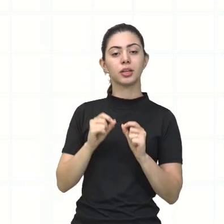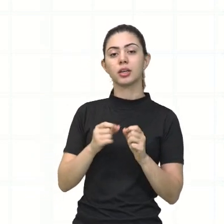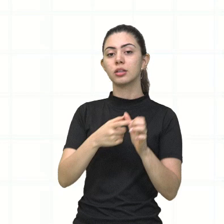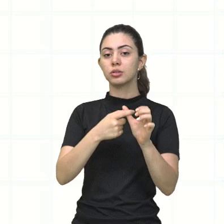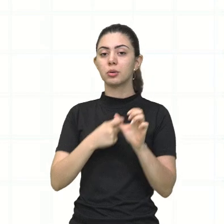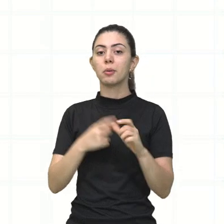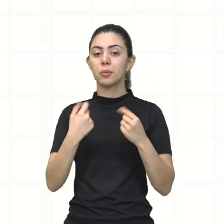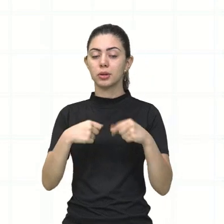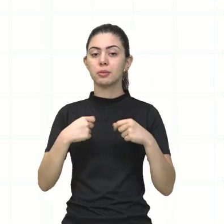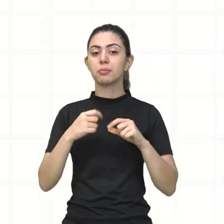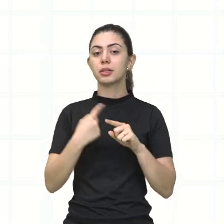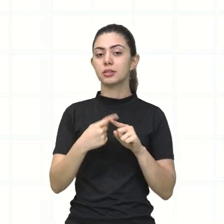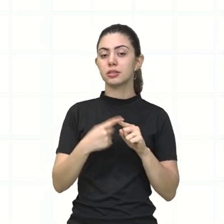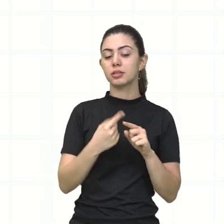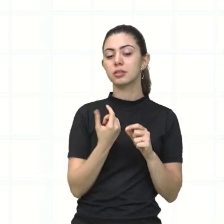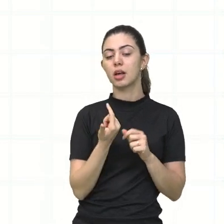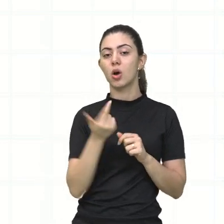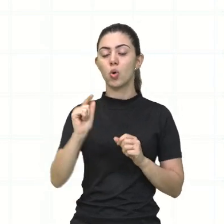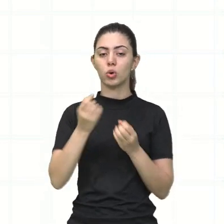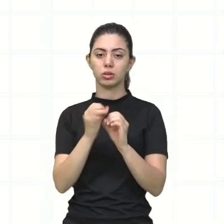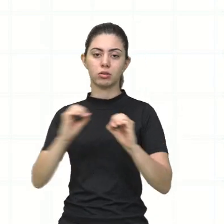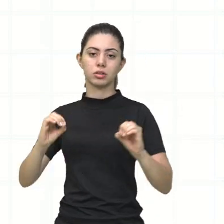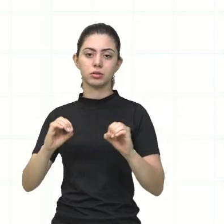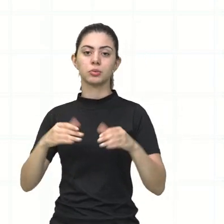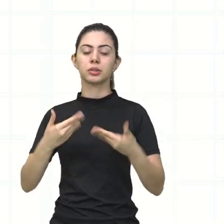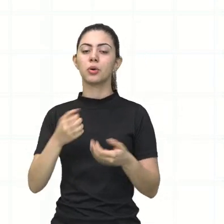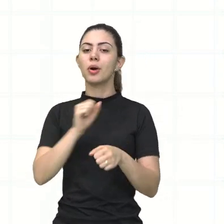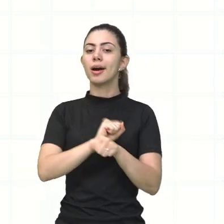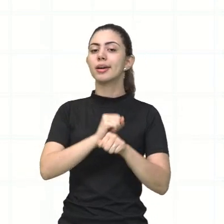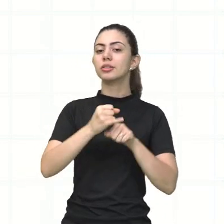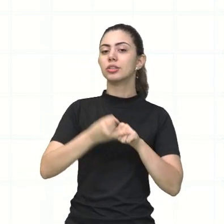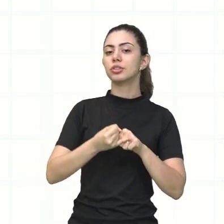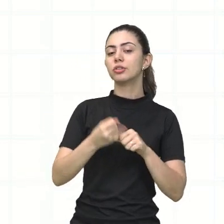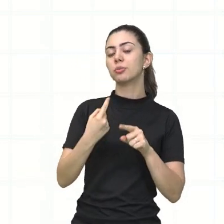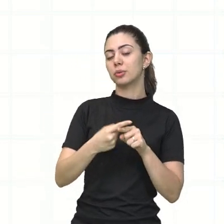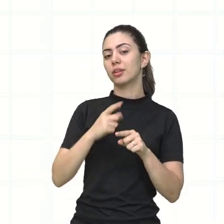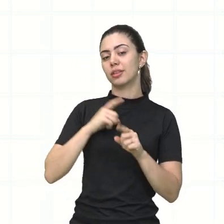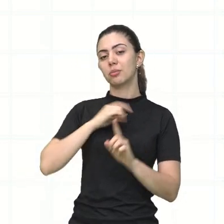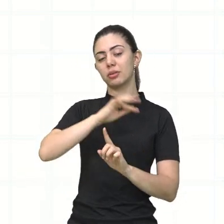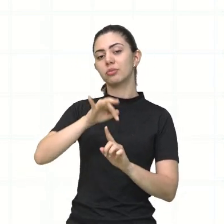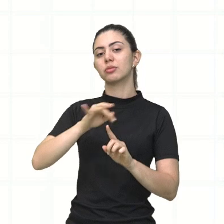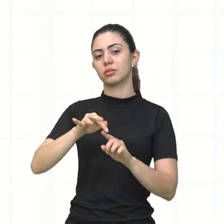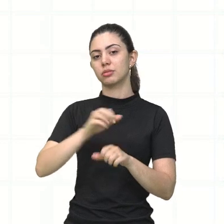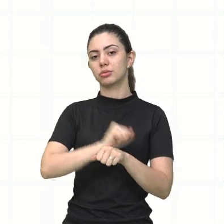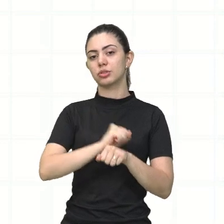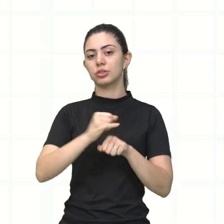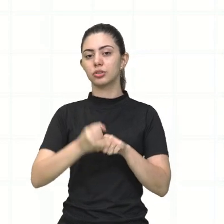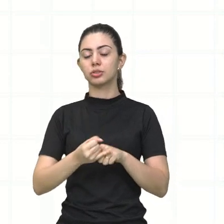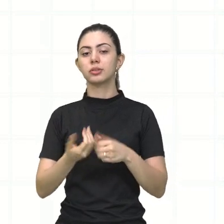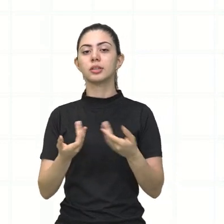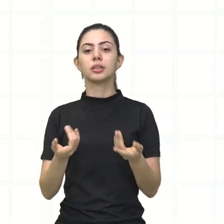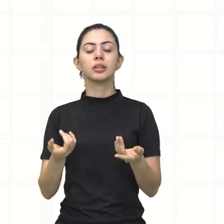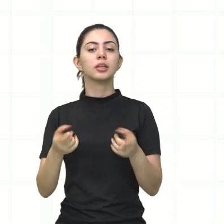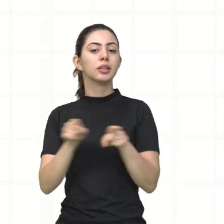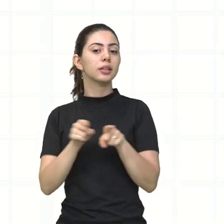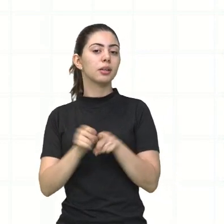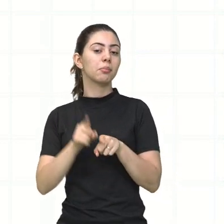de outra oração. Ela é adjetiva porque ela funciona como um adjetivo e ela